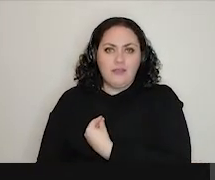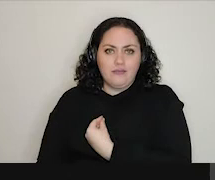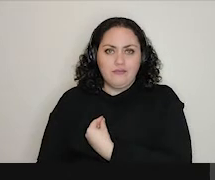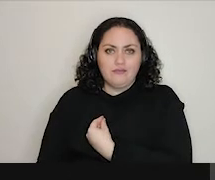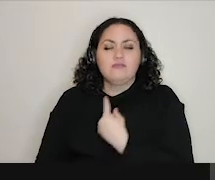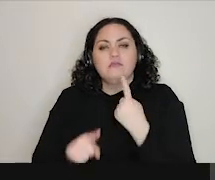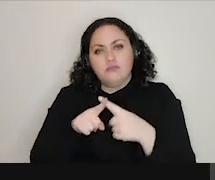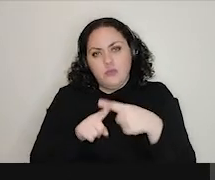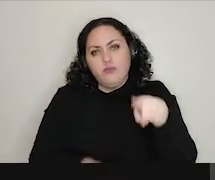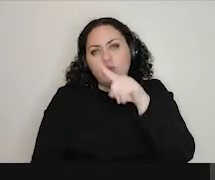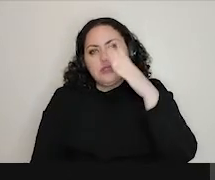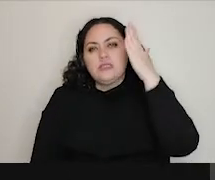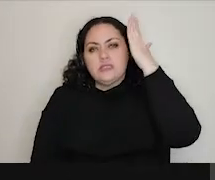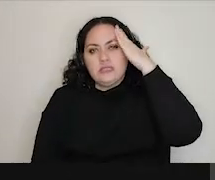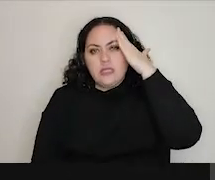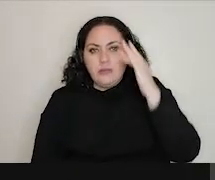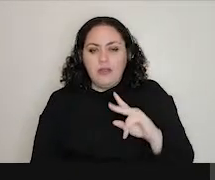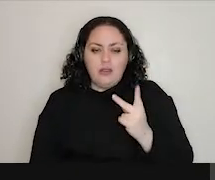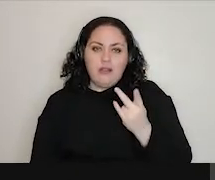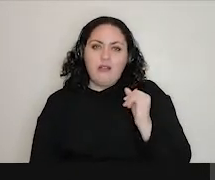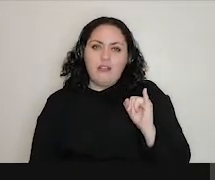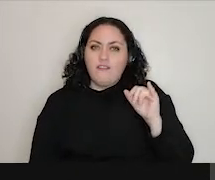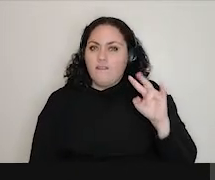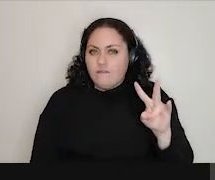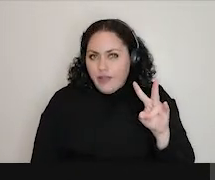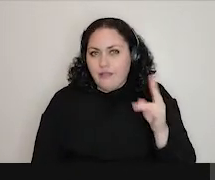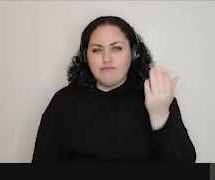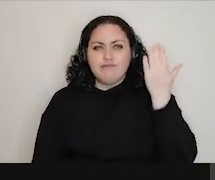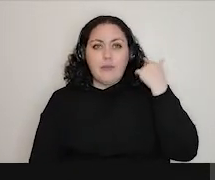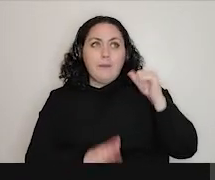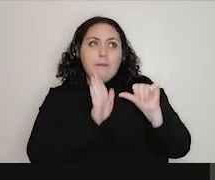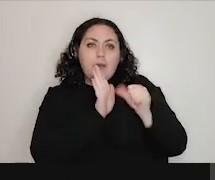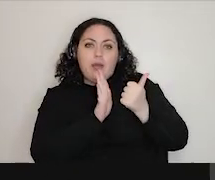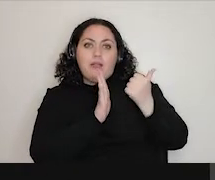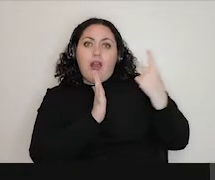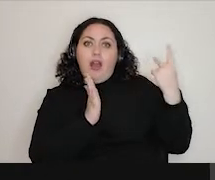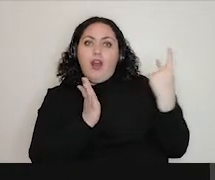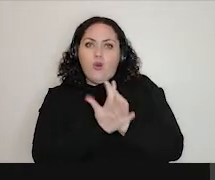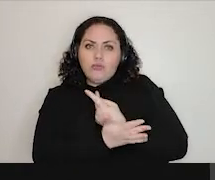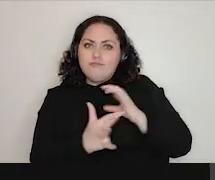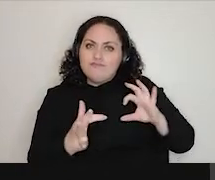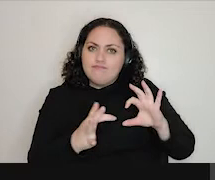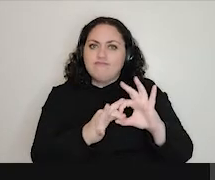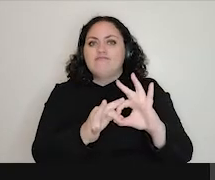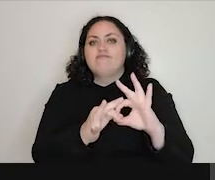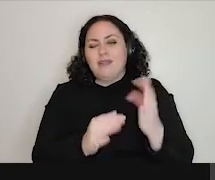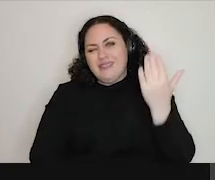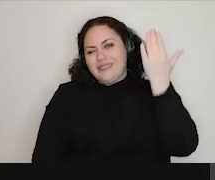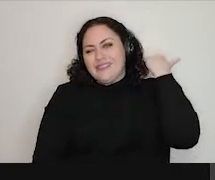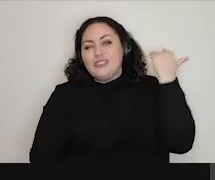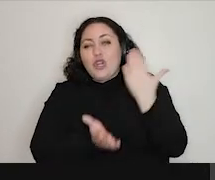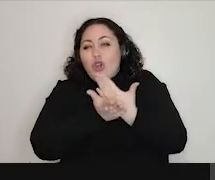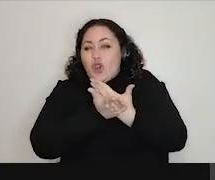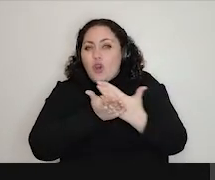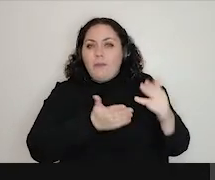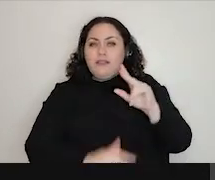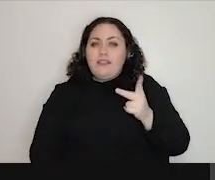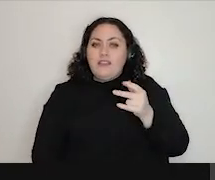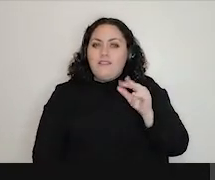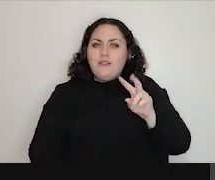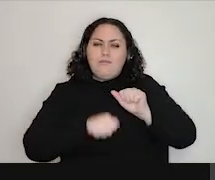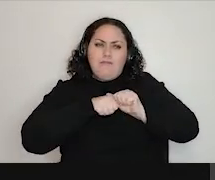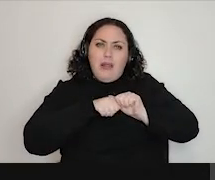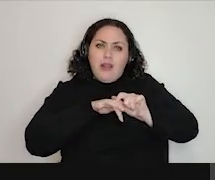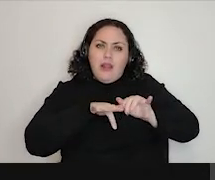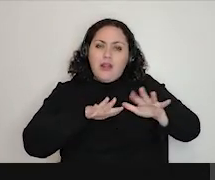de existir, porque como todos vocês já sabem, né, o HIV ele está atrelado desde sempre, e lá no início